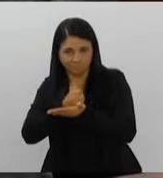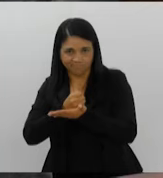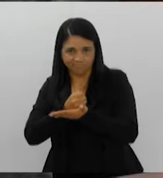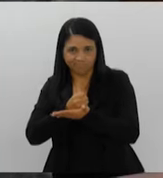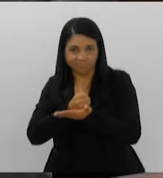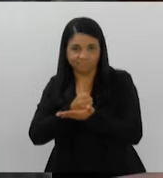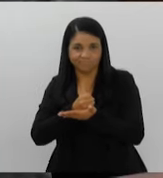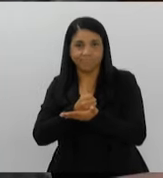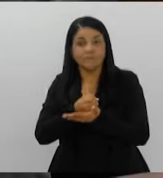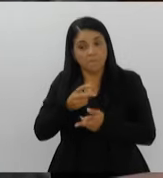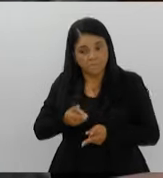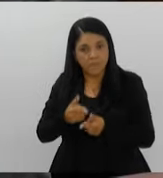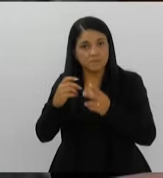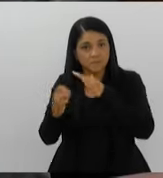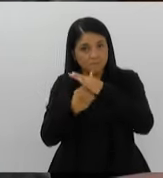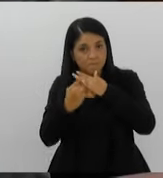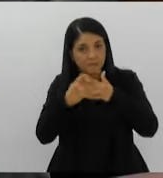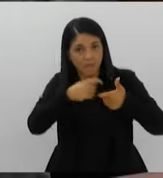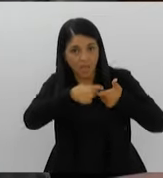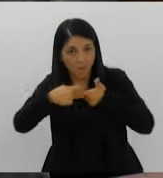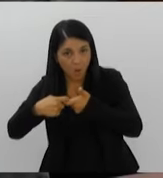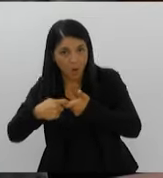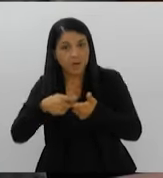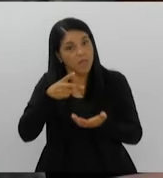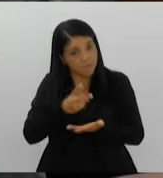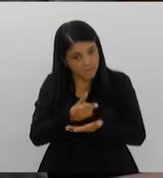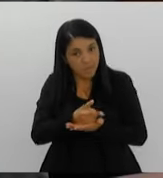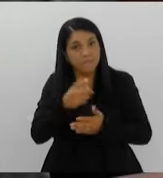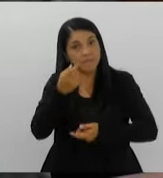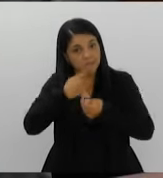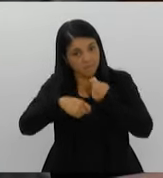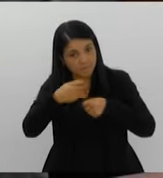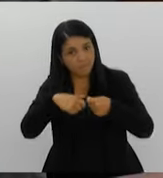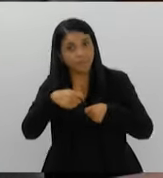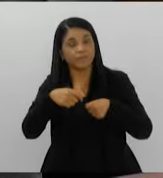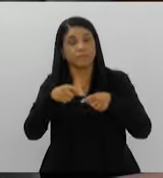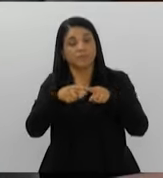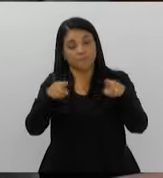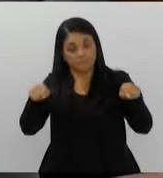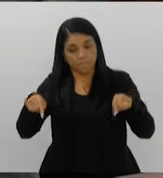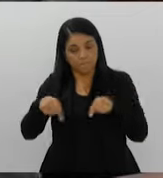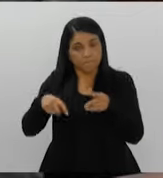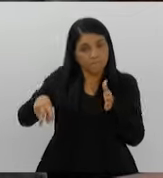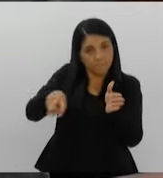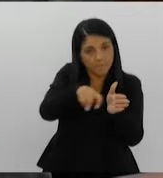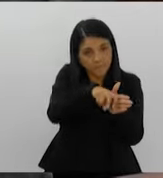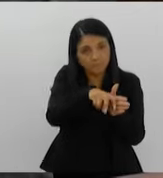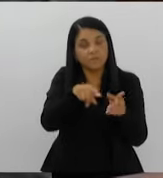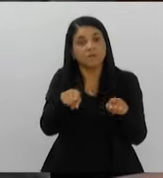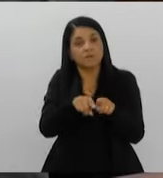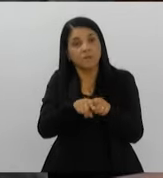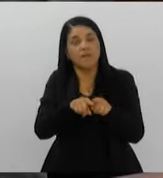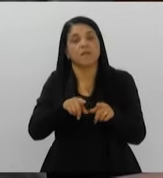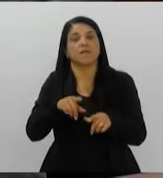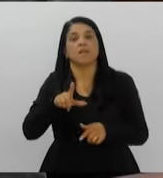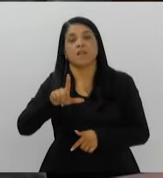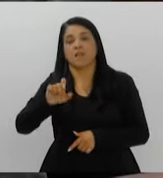Porque a mesma empresa que reboca é a mesma empresa que administra pátio e é a mesma empresa que promove os